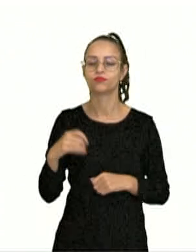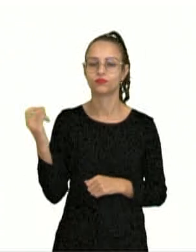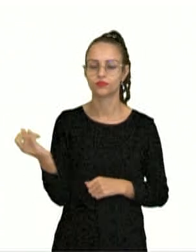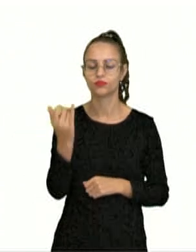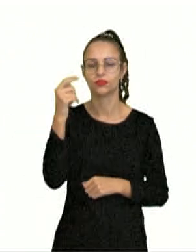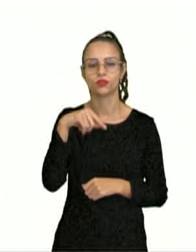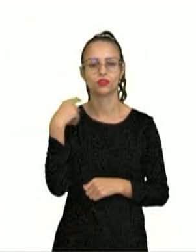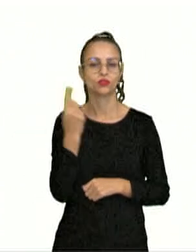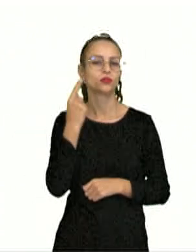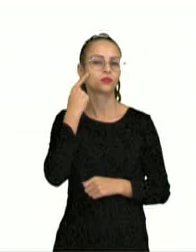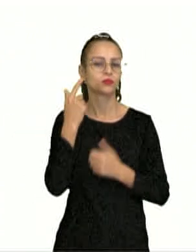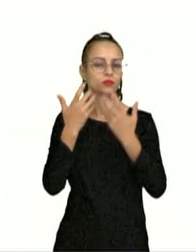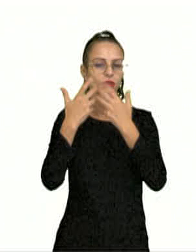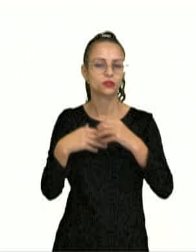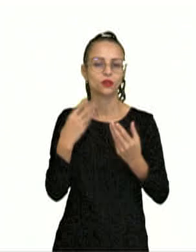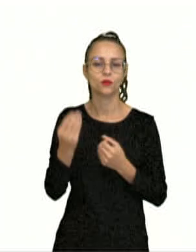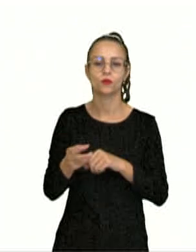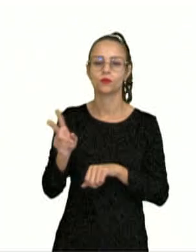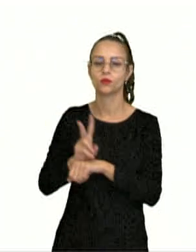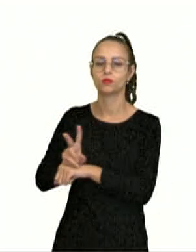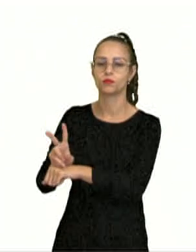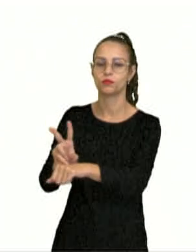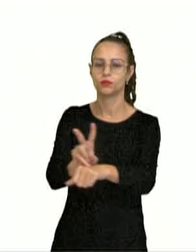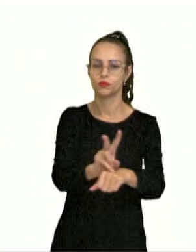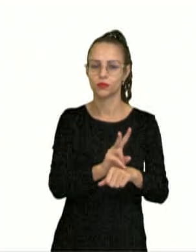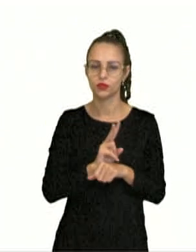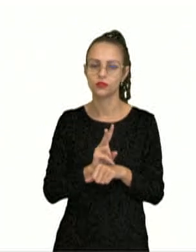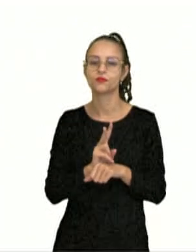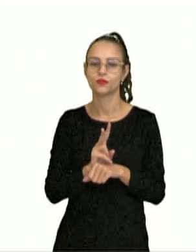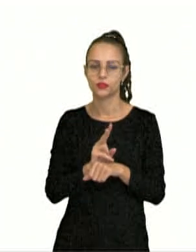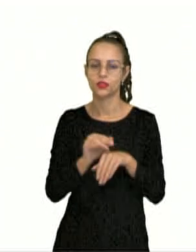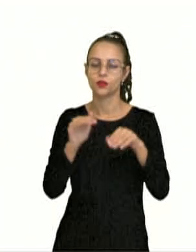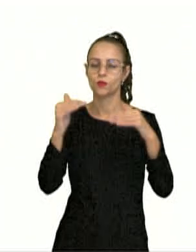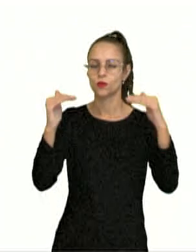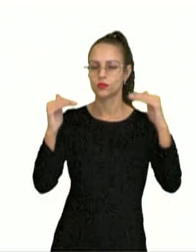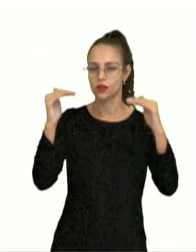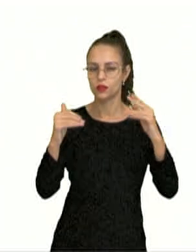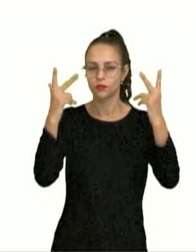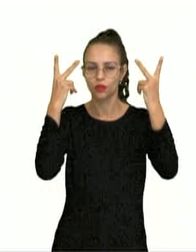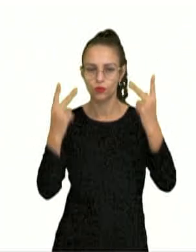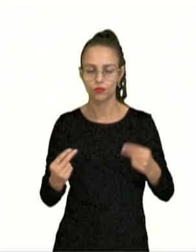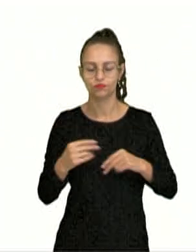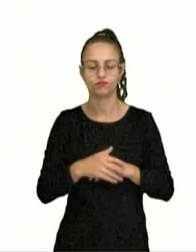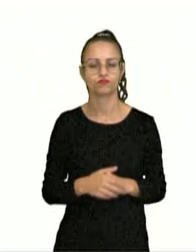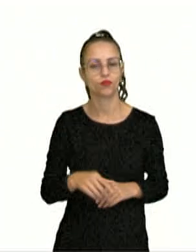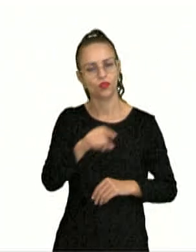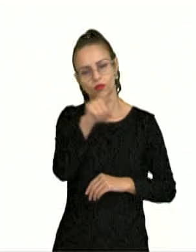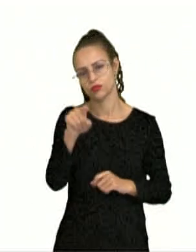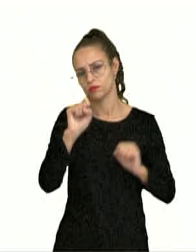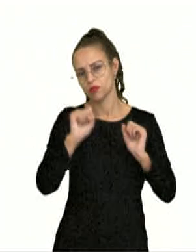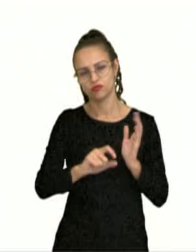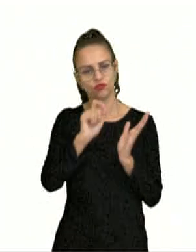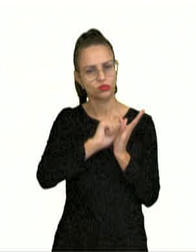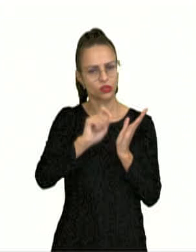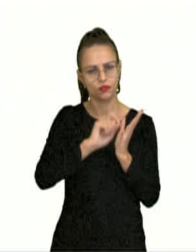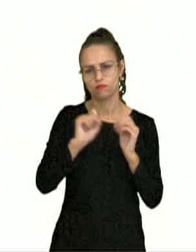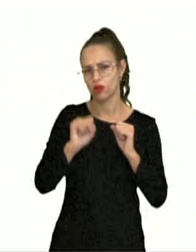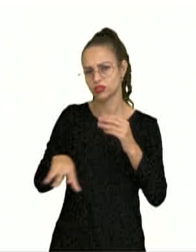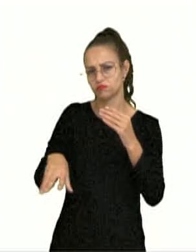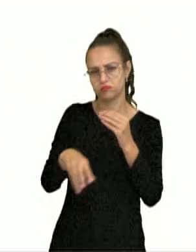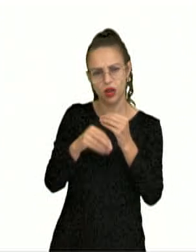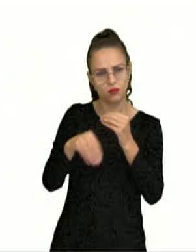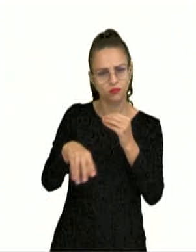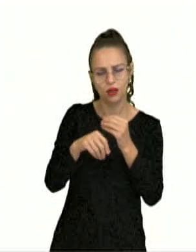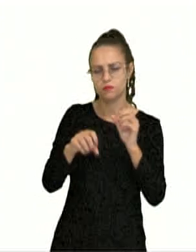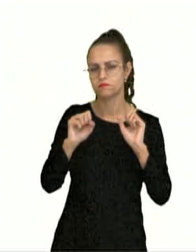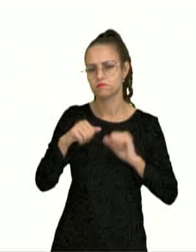a gente pensar em preservação, em cuidado com esse equilíbrio natural. Então, vocês podem escrever, depois podem acrescentar mais